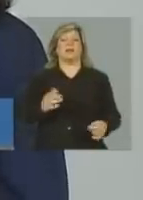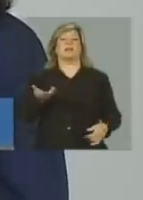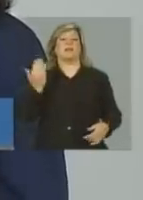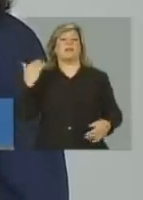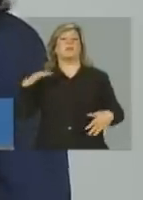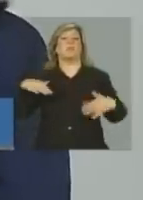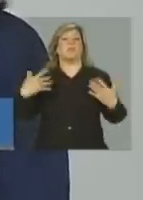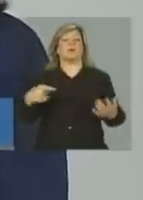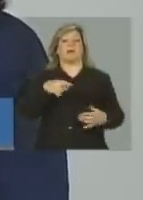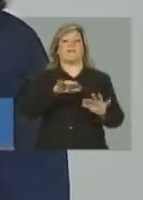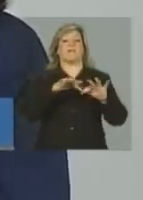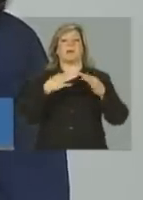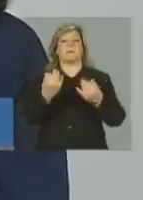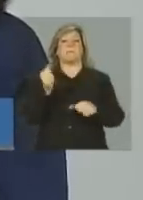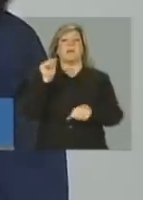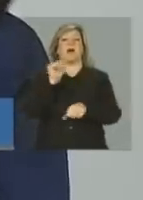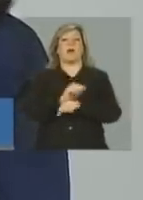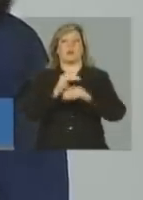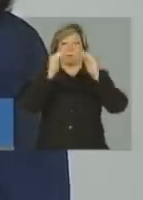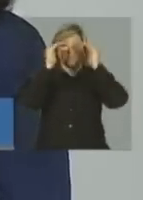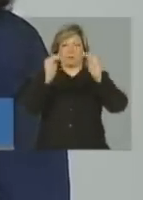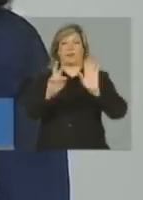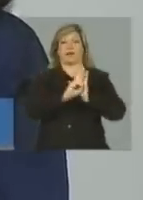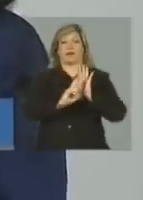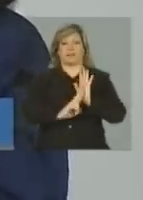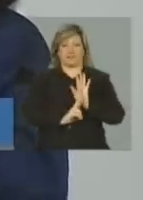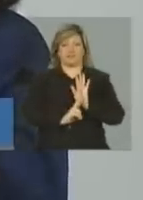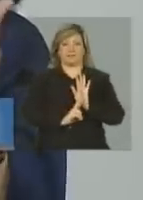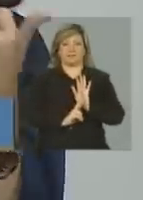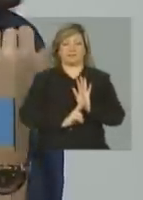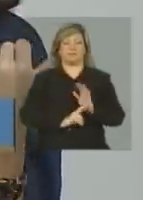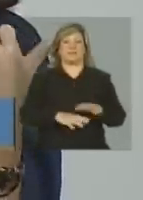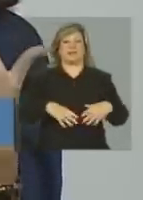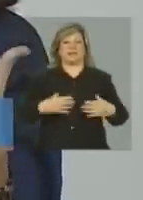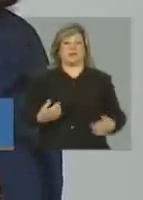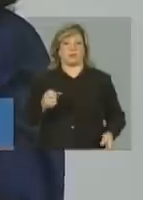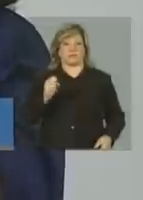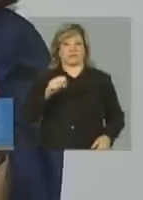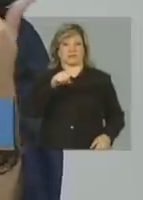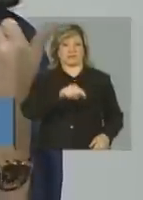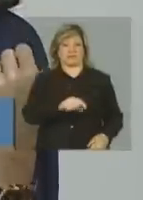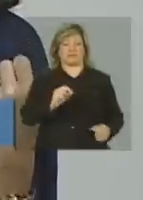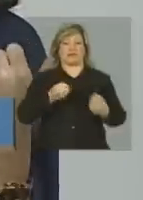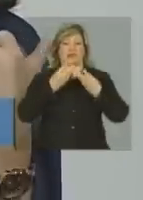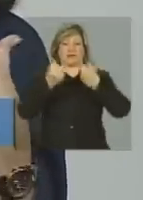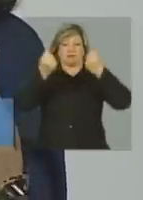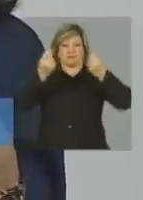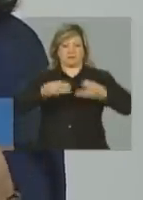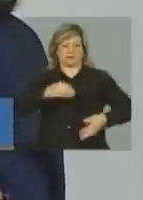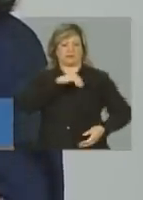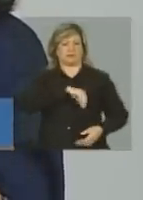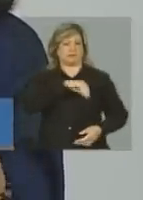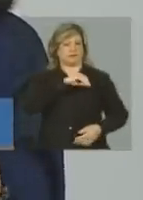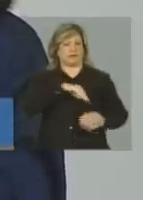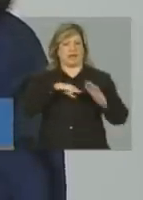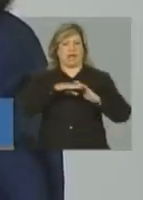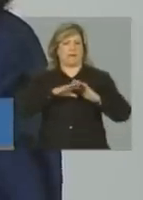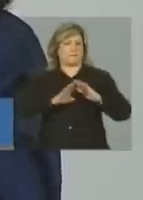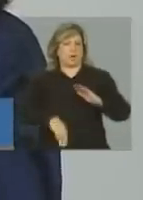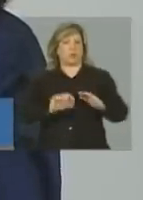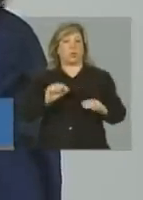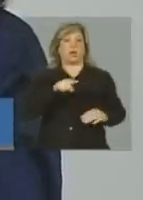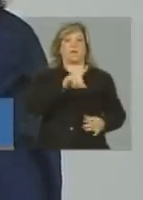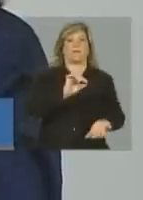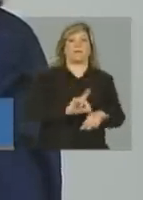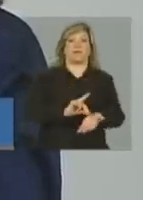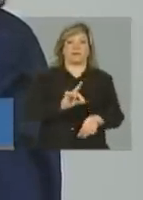os critérios. Então, em cima desse período, aí lembrando, se ele subdeclarou a renda, ou seja, declarou uma renda inferior no ato do cadastramento, ou se em um